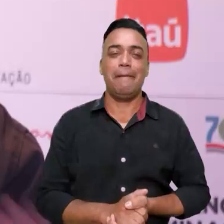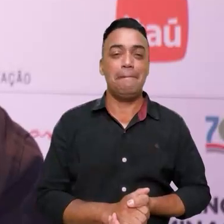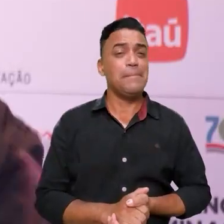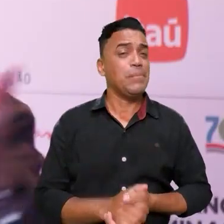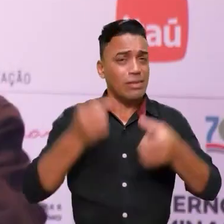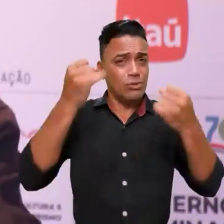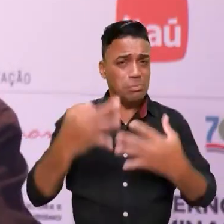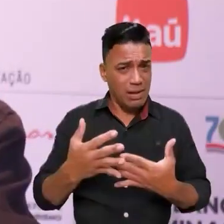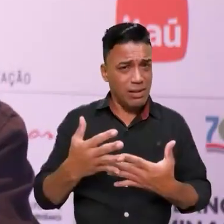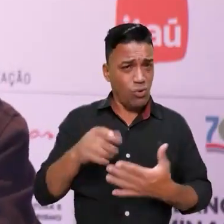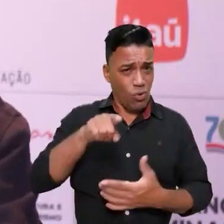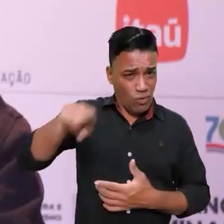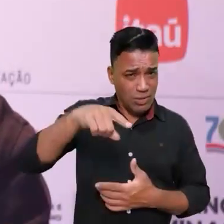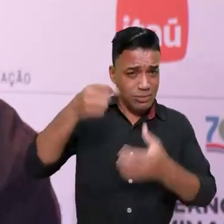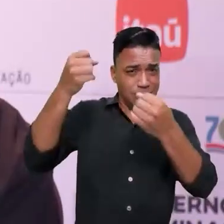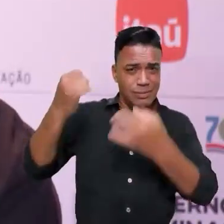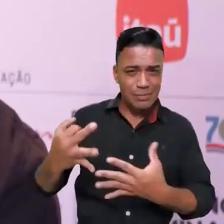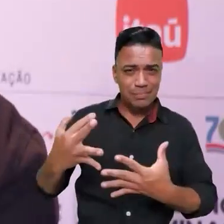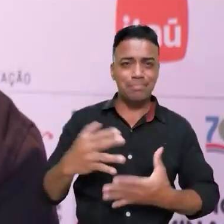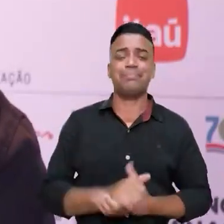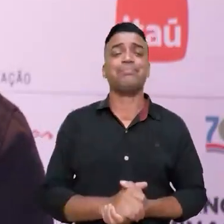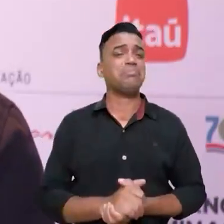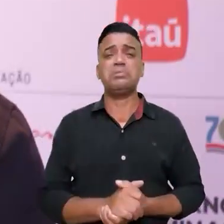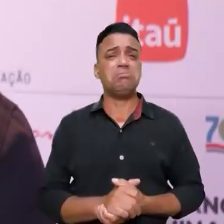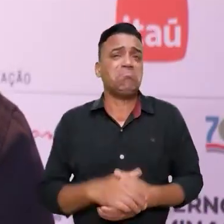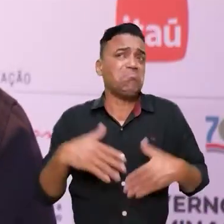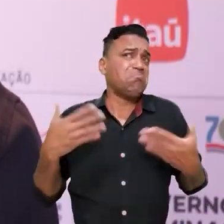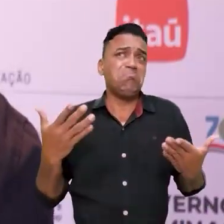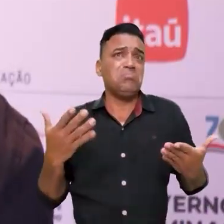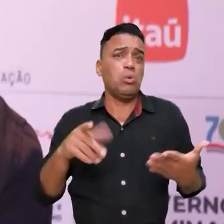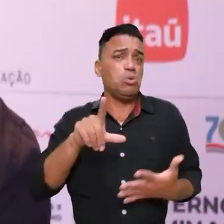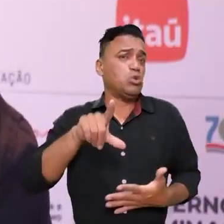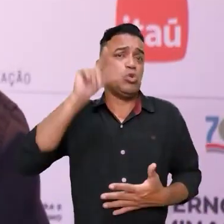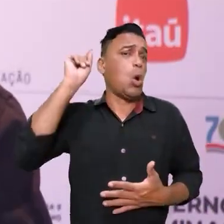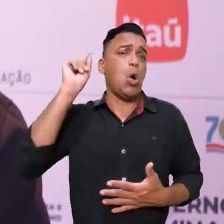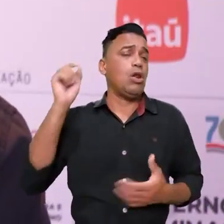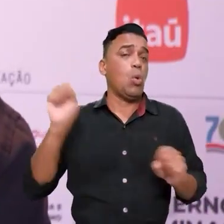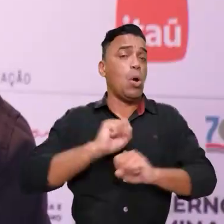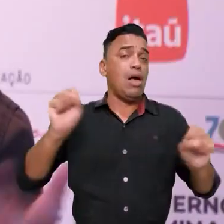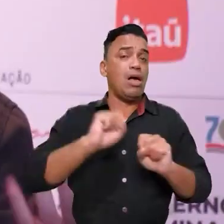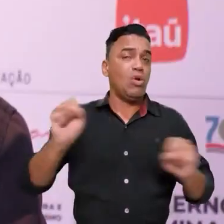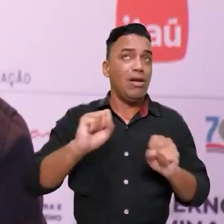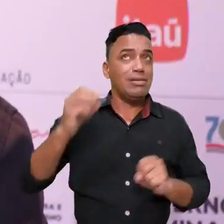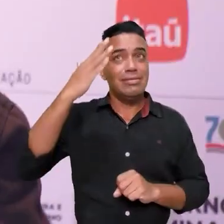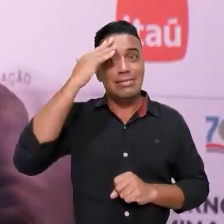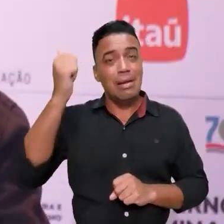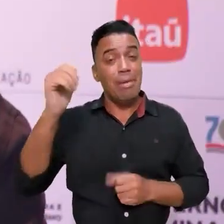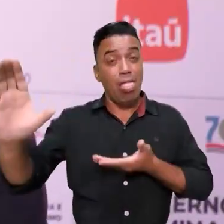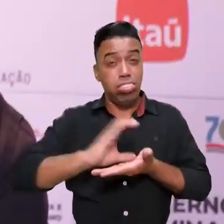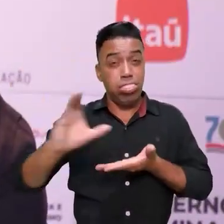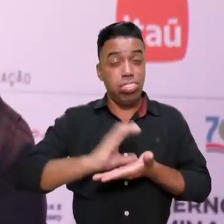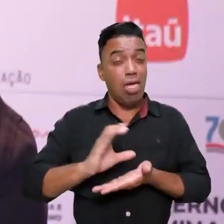Aí eu explico ou vocês explicam? Porque essas coisas a gente não escolhe, né? Eu adoraria poder saber ganhar